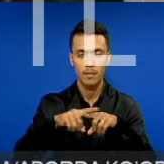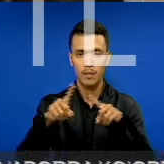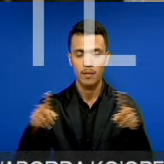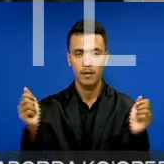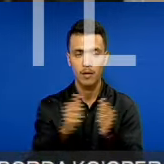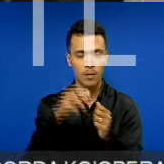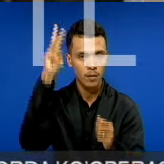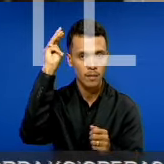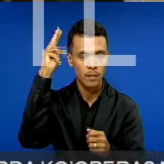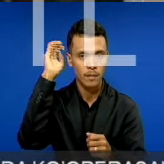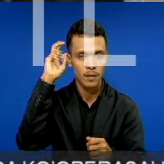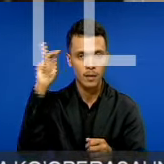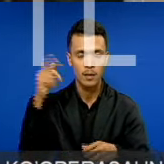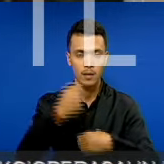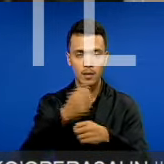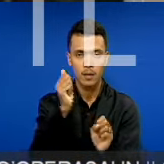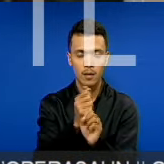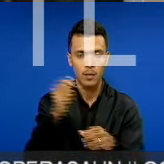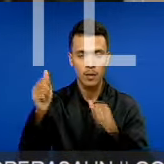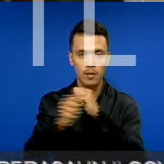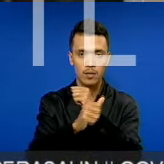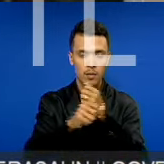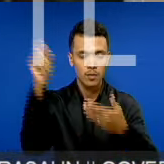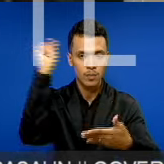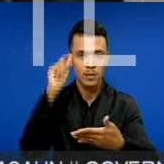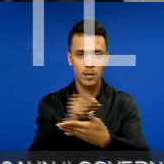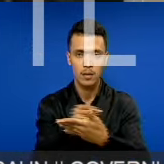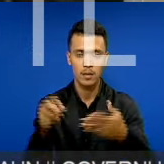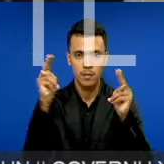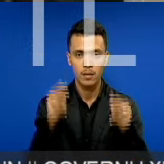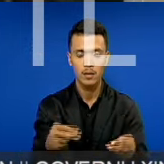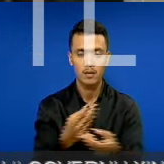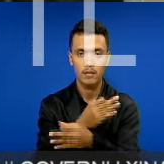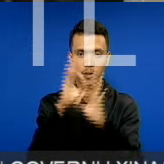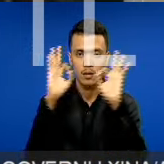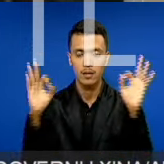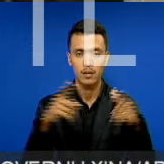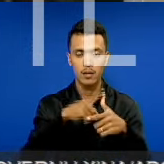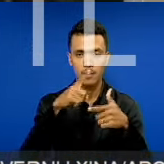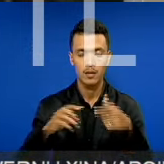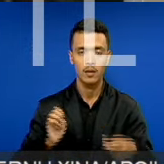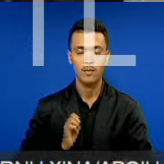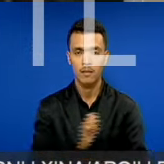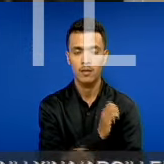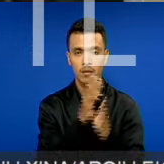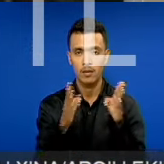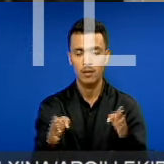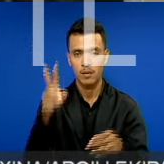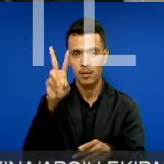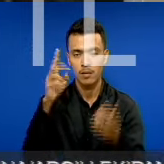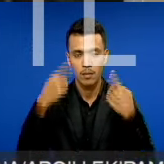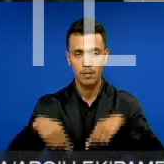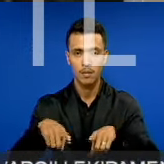de Negócios Estrangeiros se trata assuntos administrativos balo, que precisa finalizar lá antes embaixadores na rua arranca ba ida